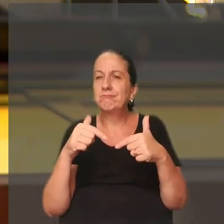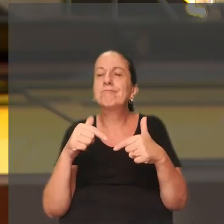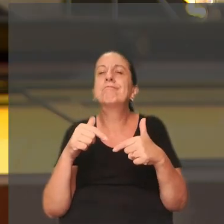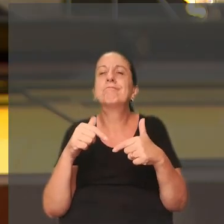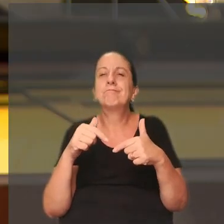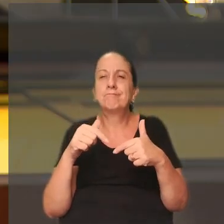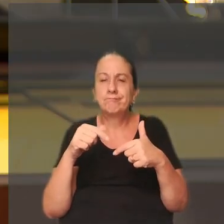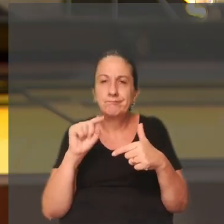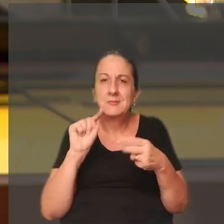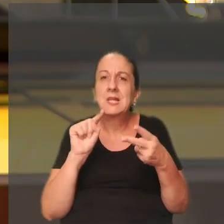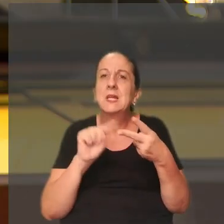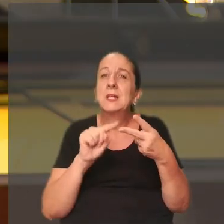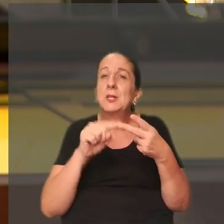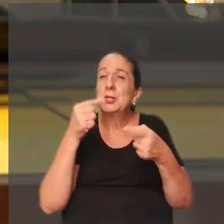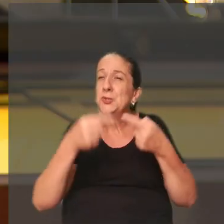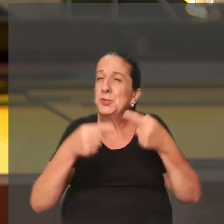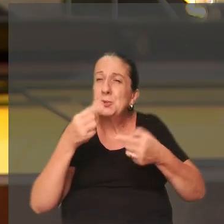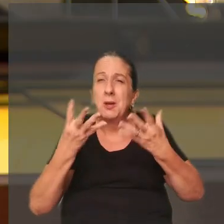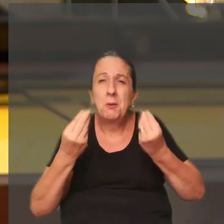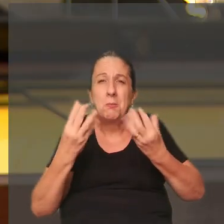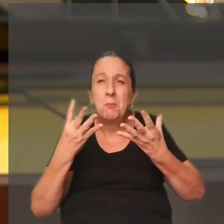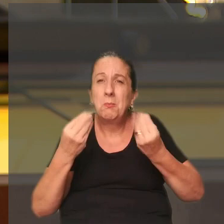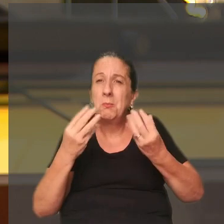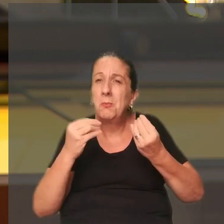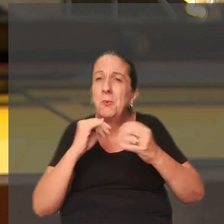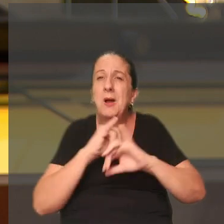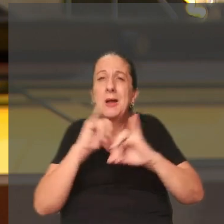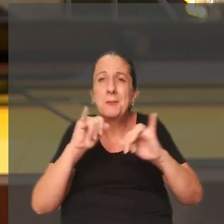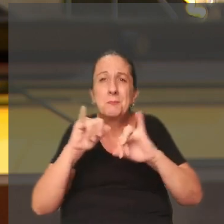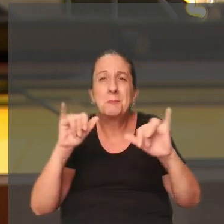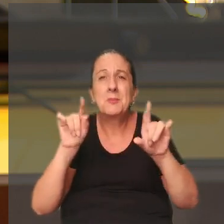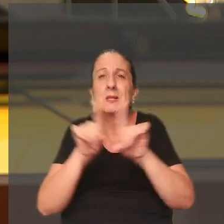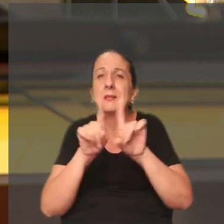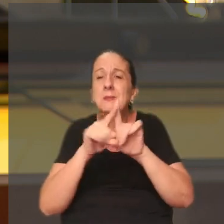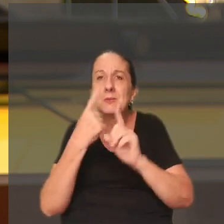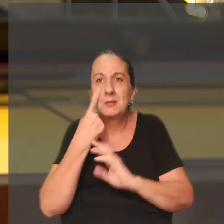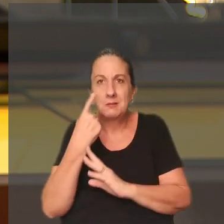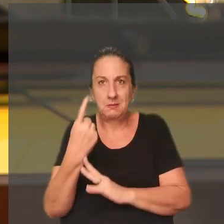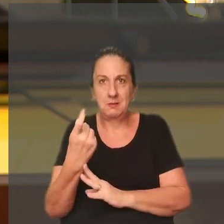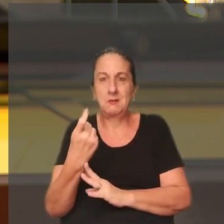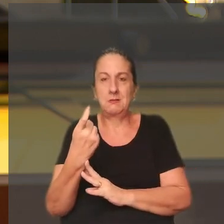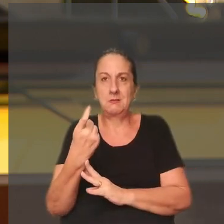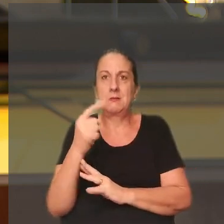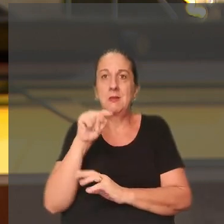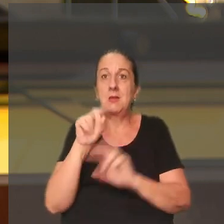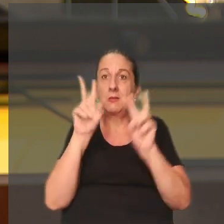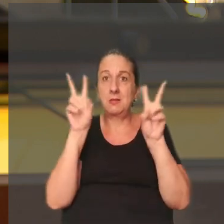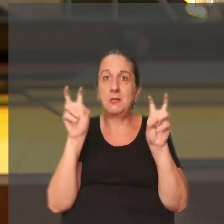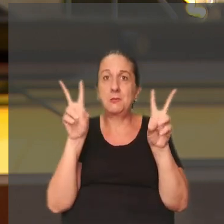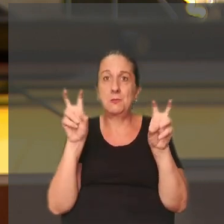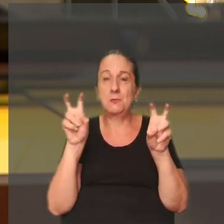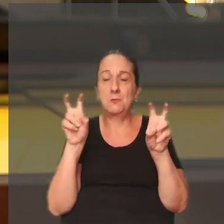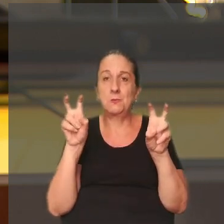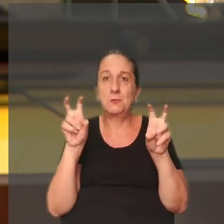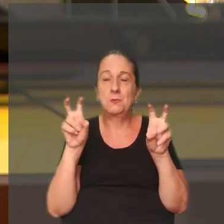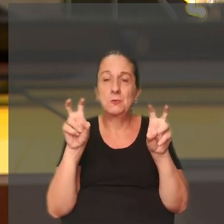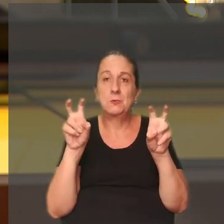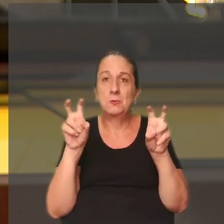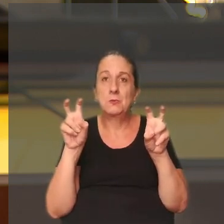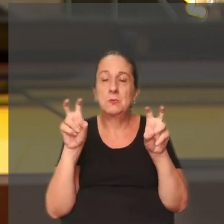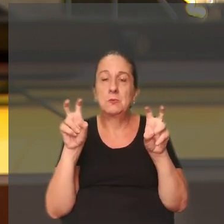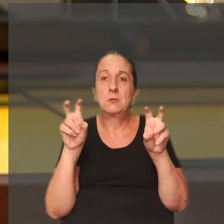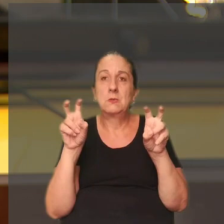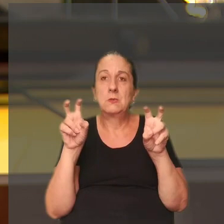porque eles se discutia muito, a imprensa também teve muito interesse nesses